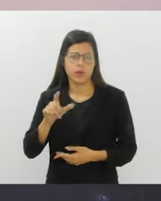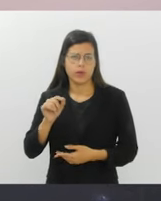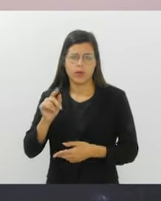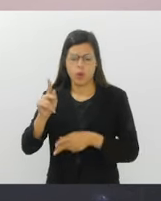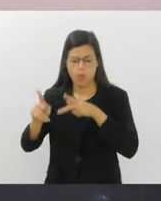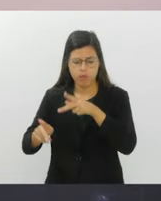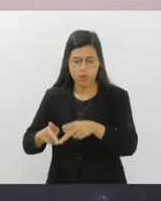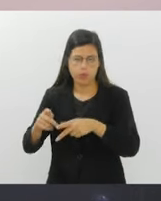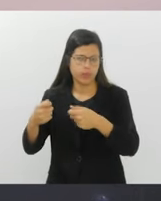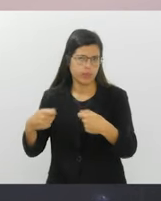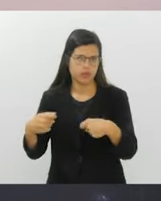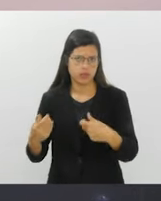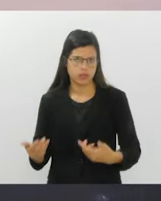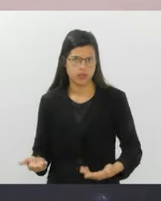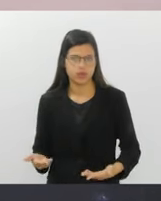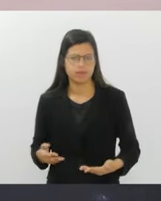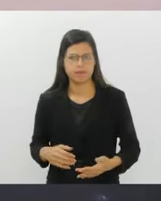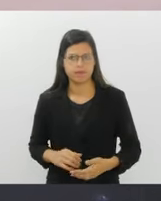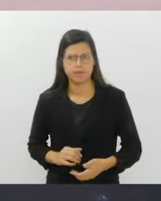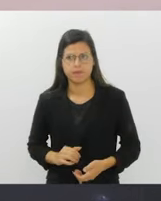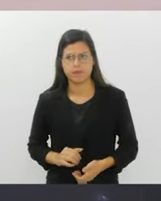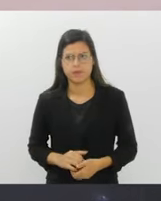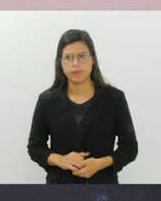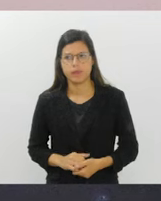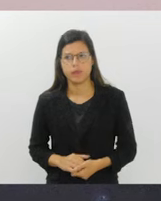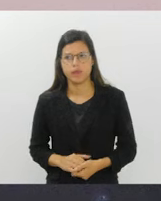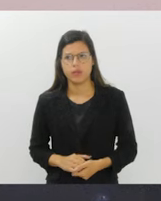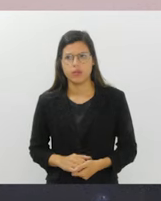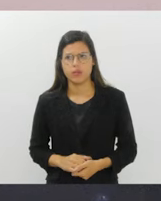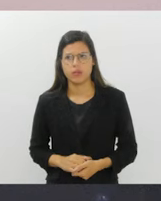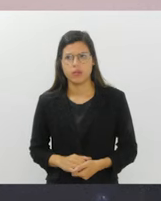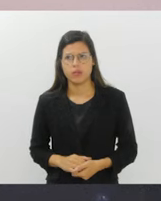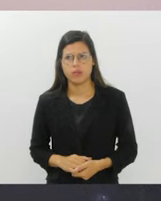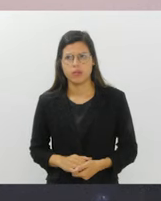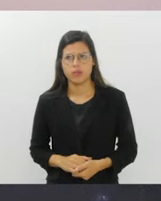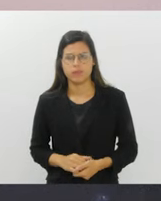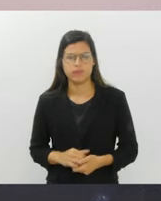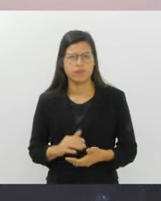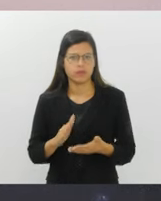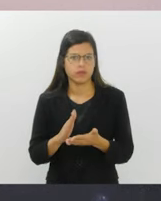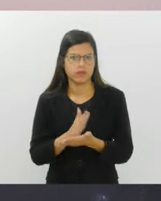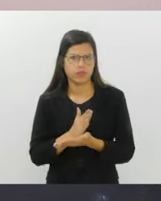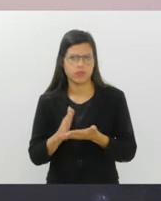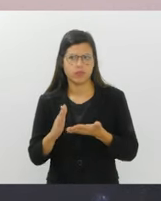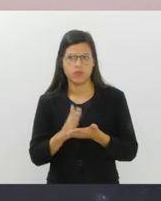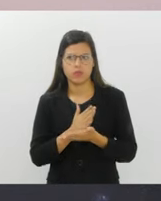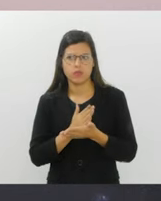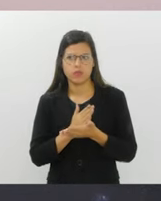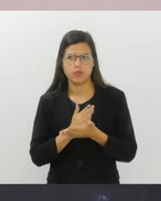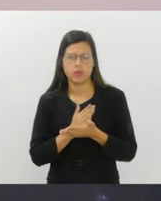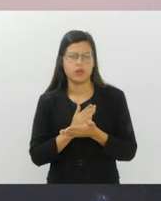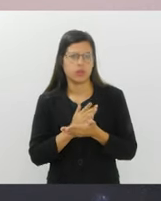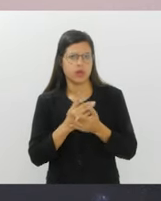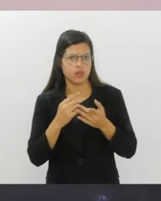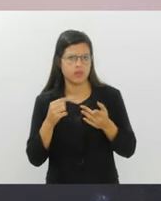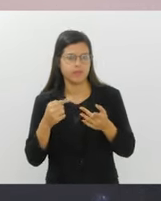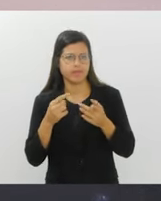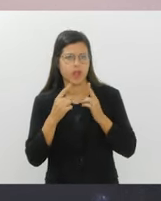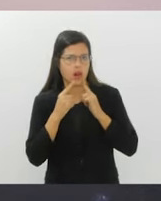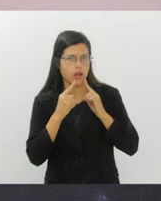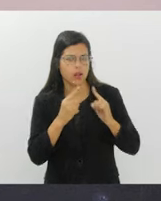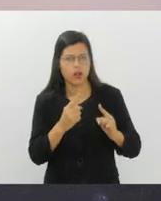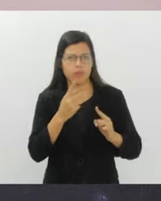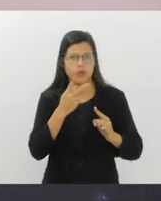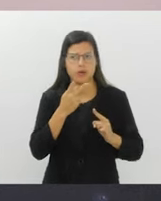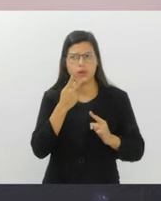sociedade civil. Né? Muitas vezes, vem porque a sociedade civil, Licínio, me reclama assim, não está me